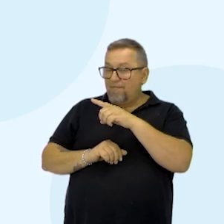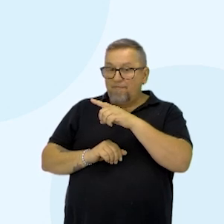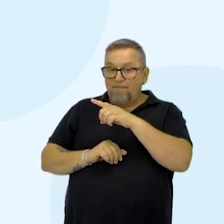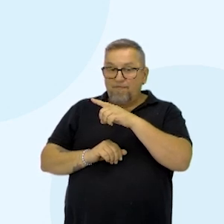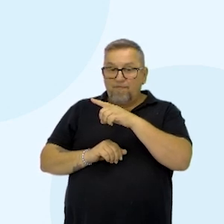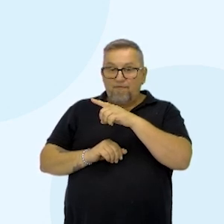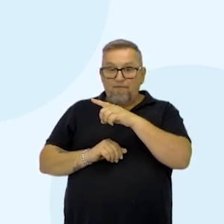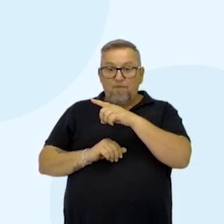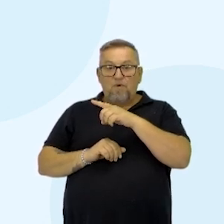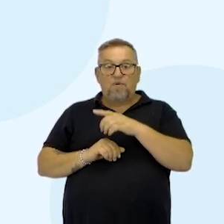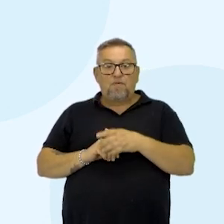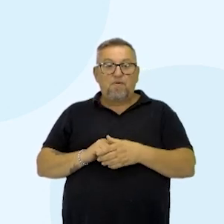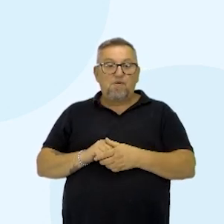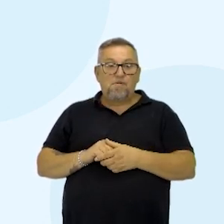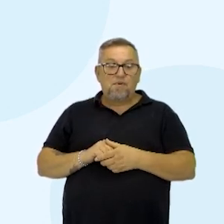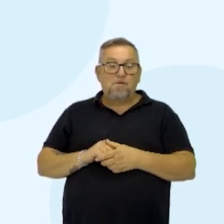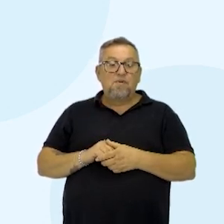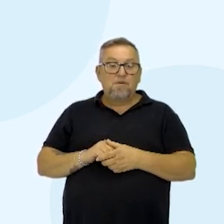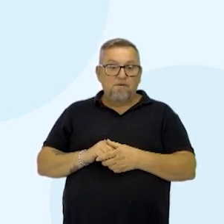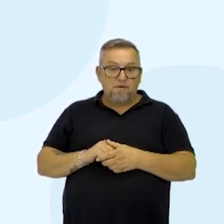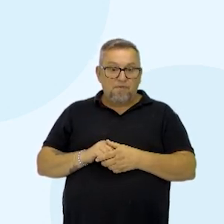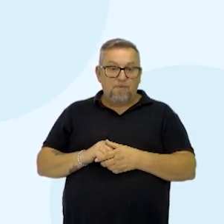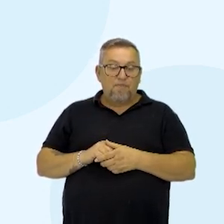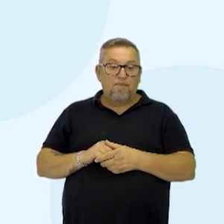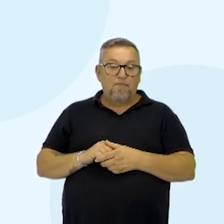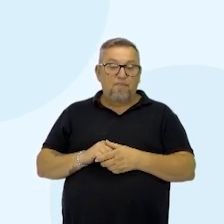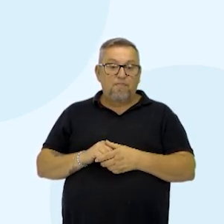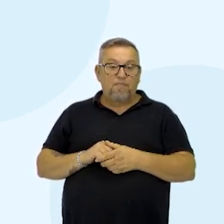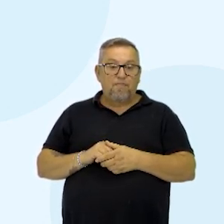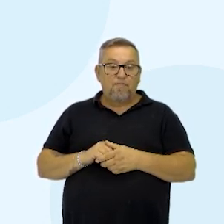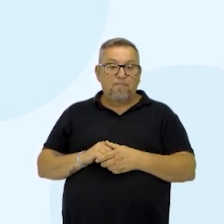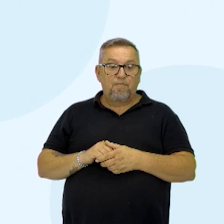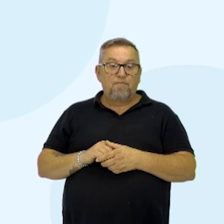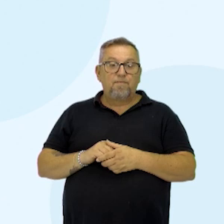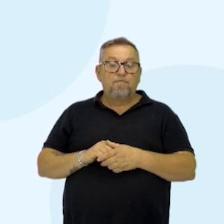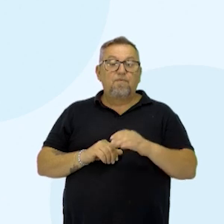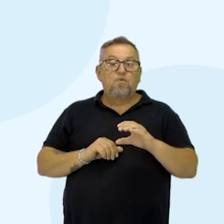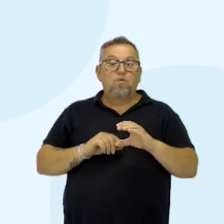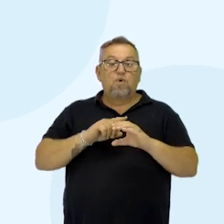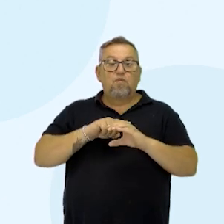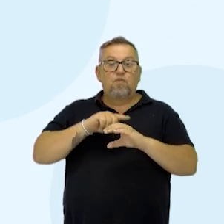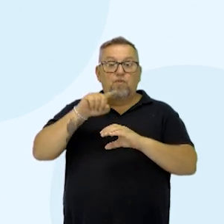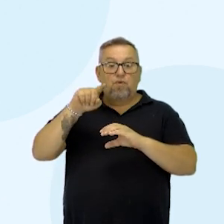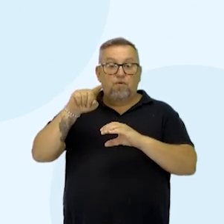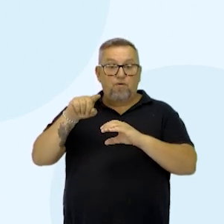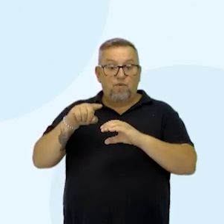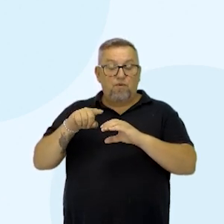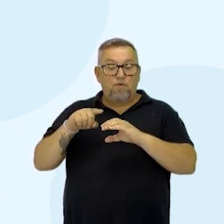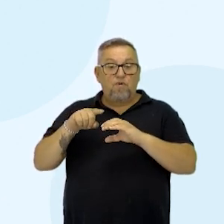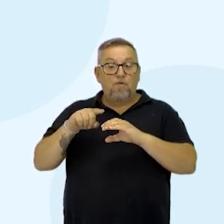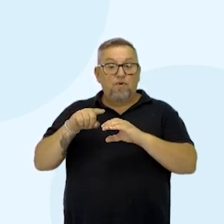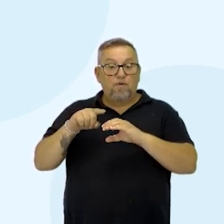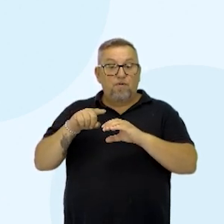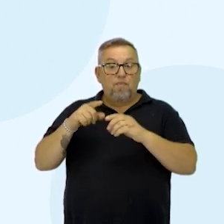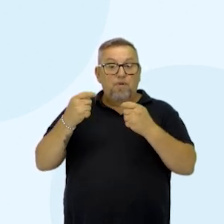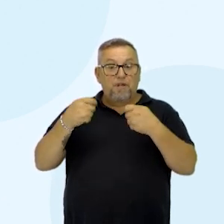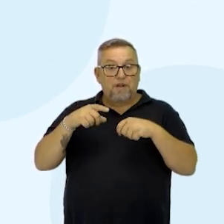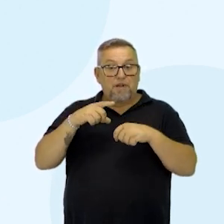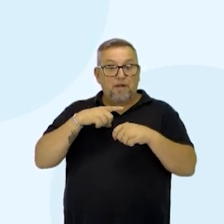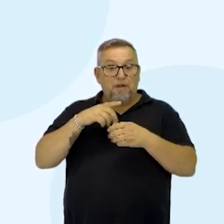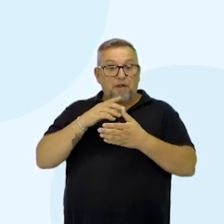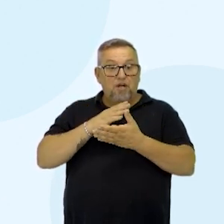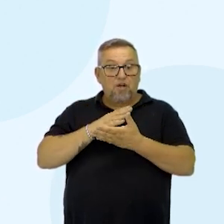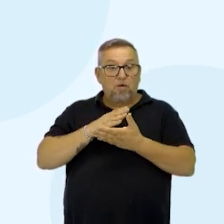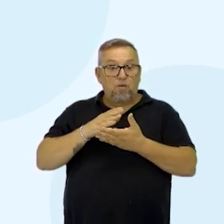colocar se é verdadeiro ou falso. Tudo bem? Então, vamos lá. A segunda questão é a seguinte: o artigo de divulgação científica